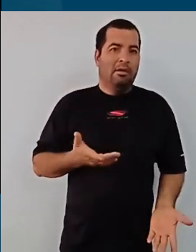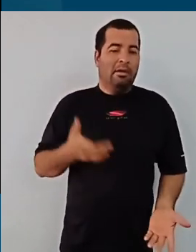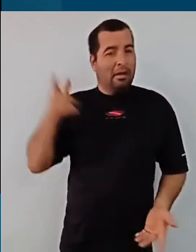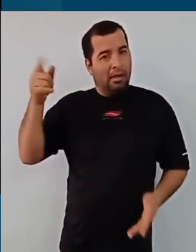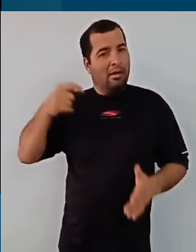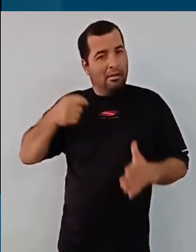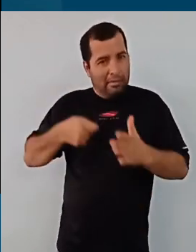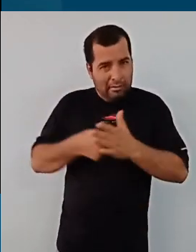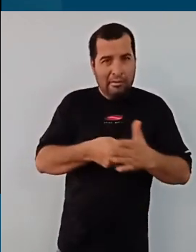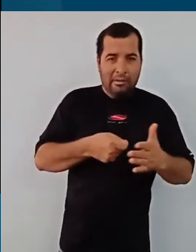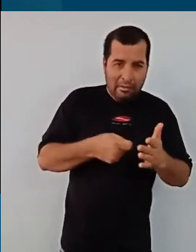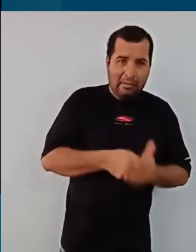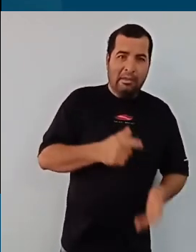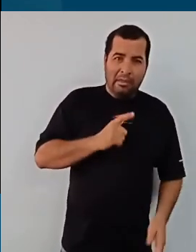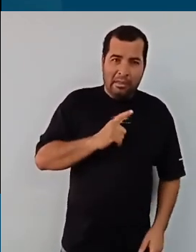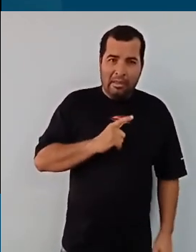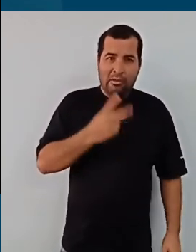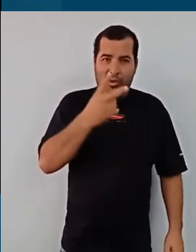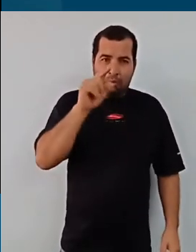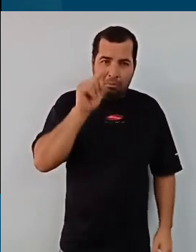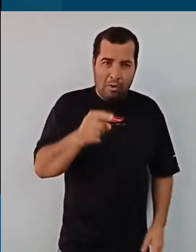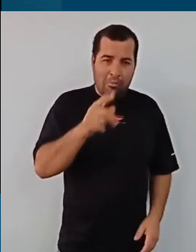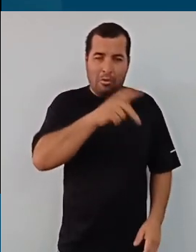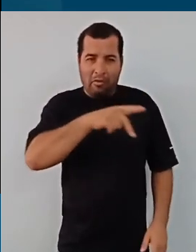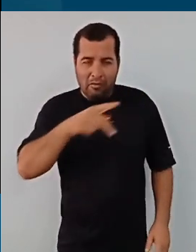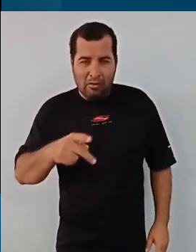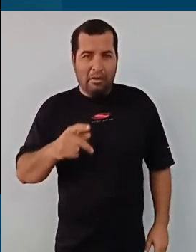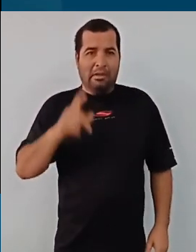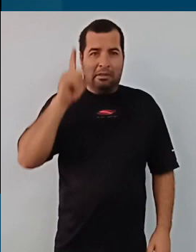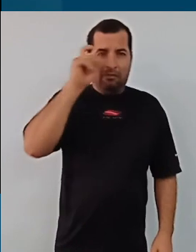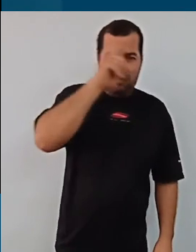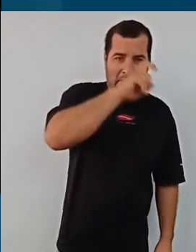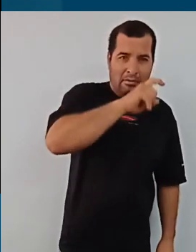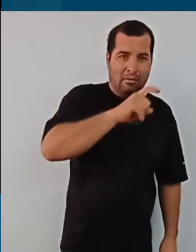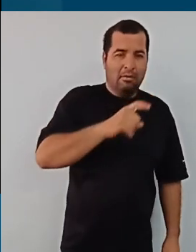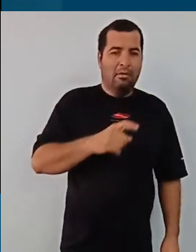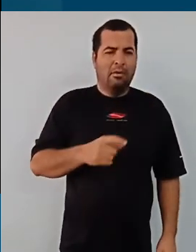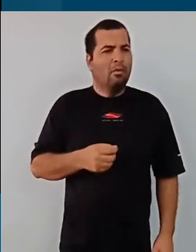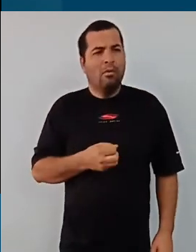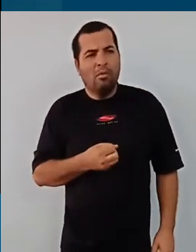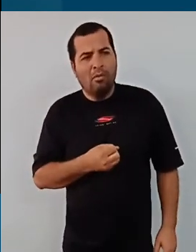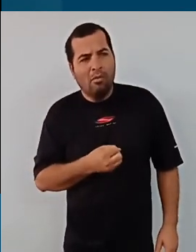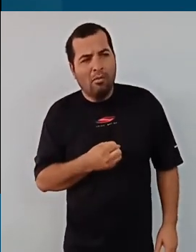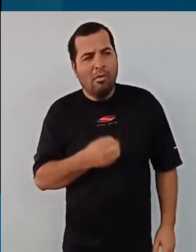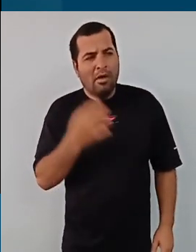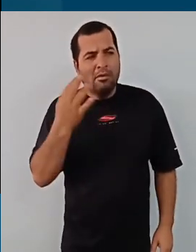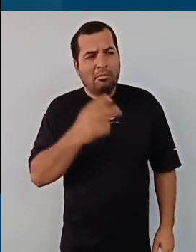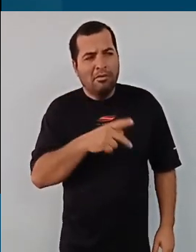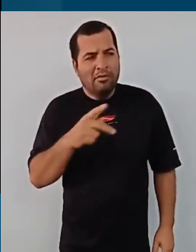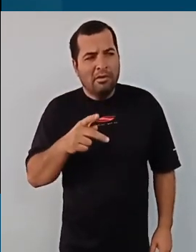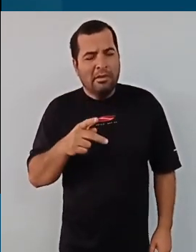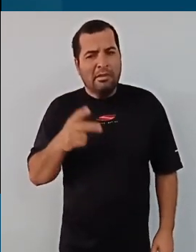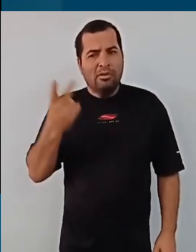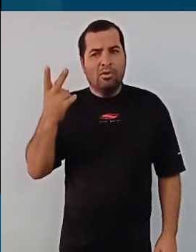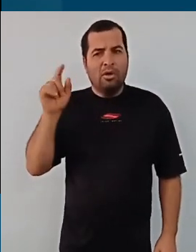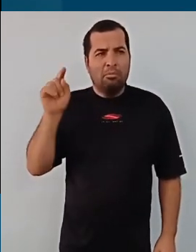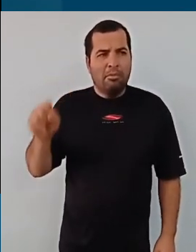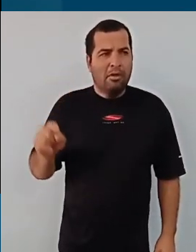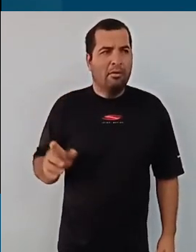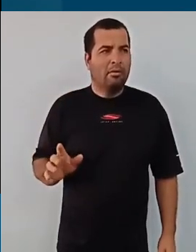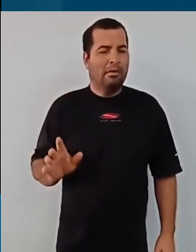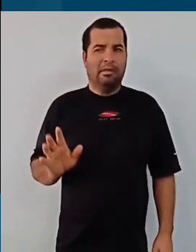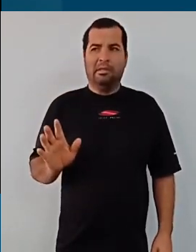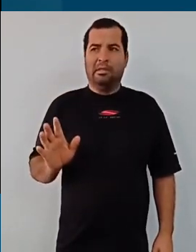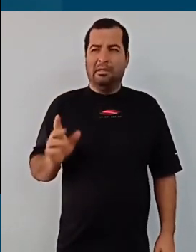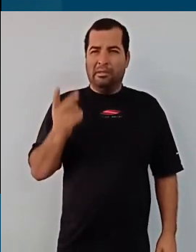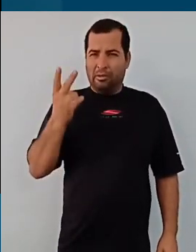os nossos 2.000 professores e não conseguimos. Quantos professores? 2.000 professores em Barcelona.